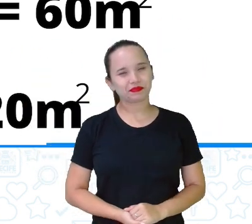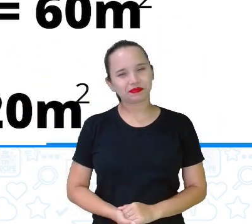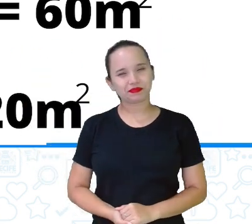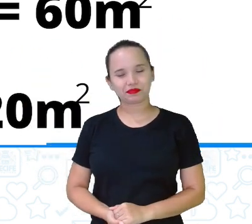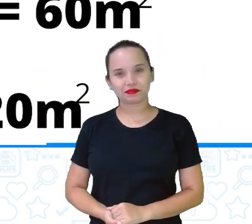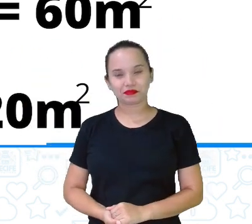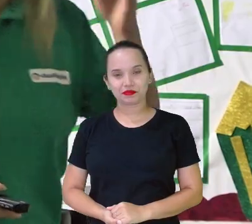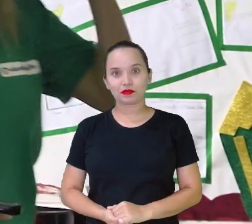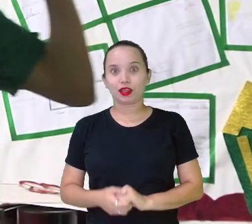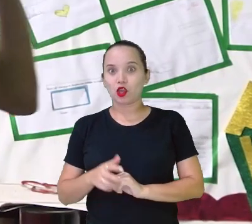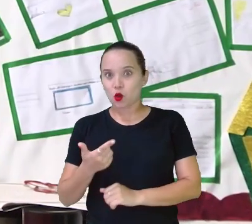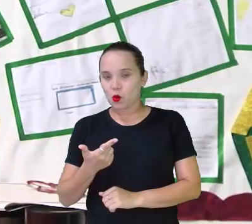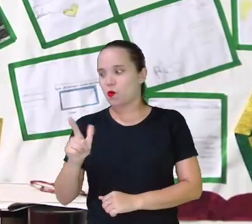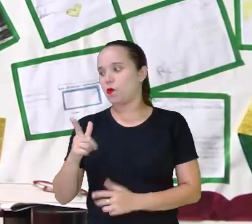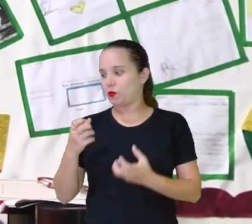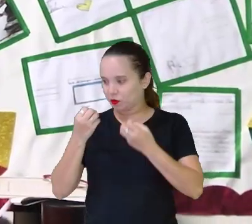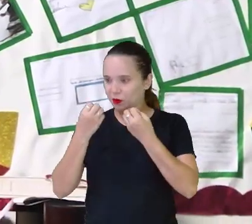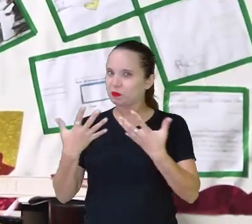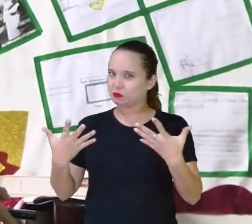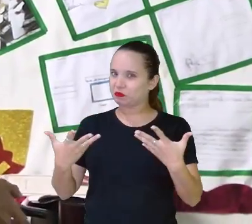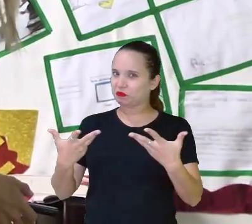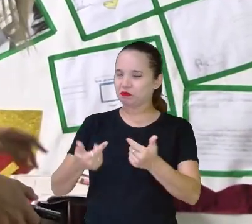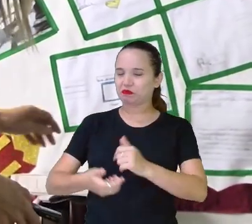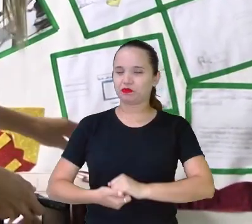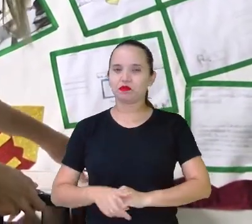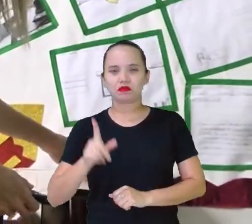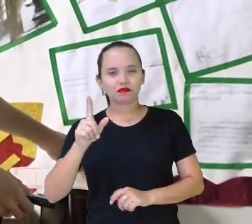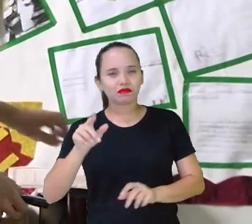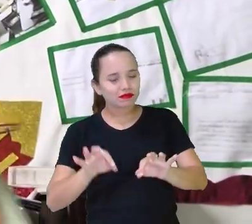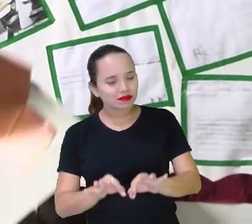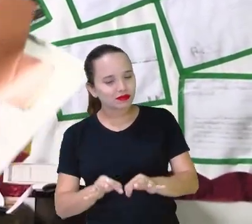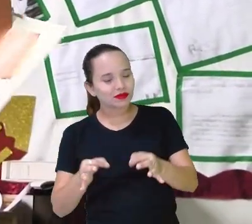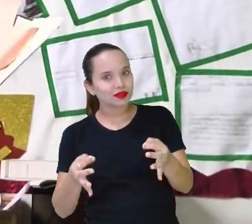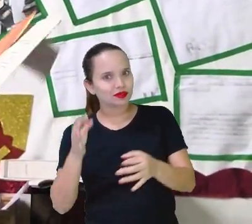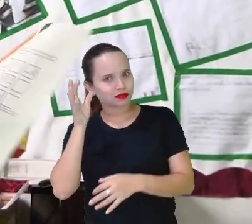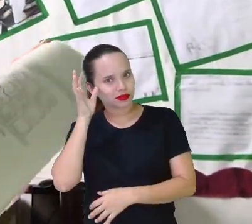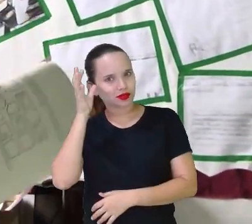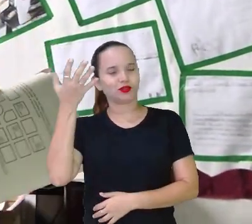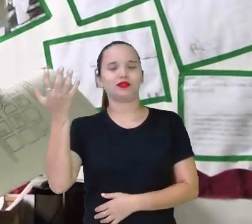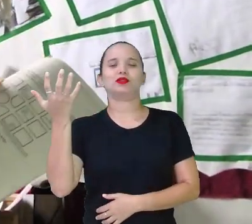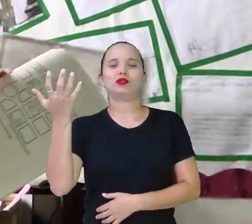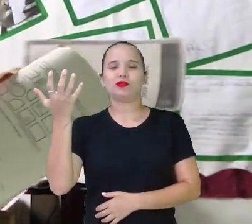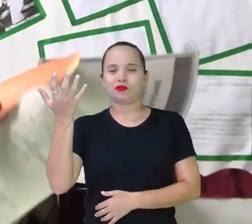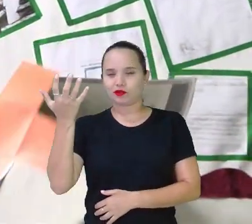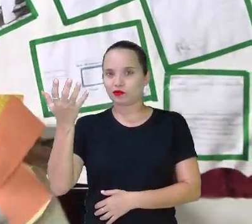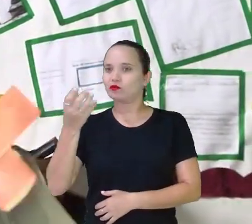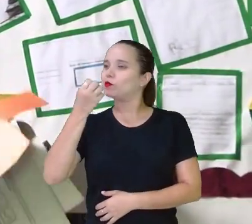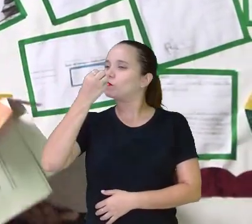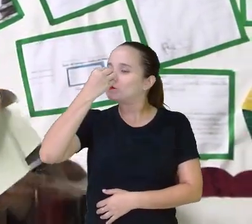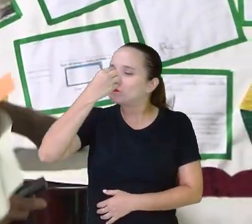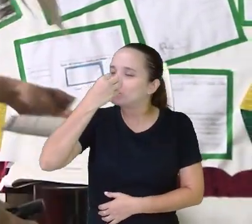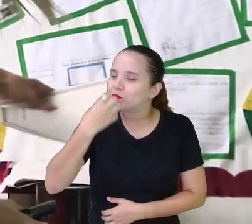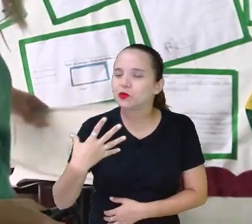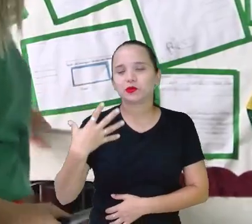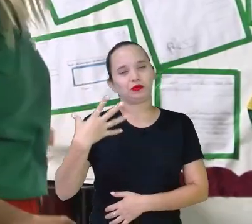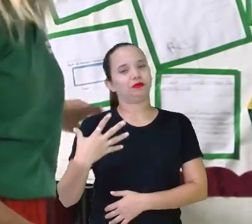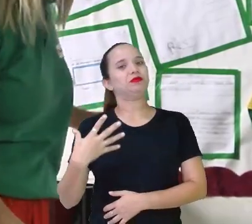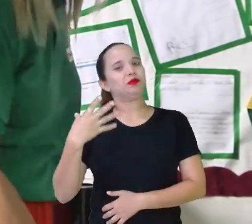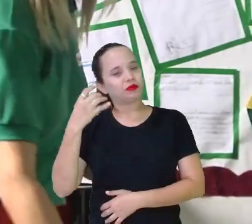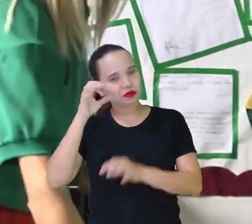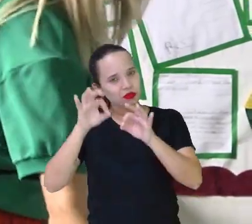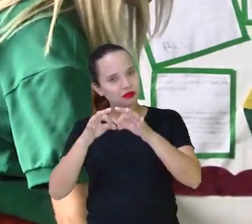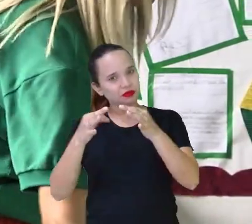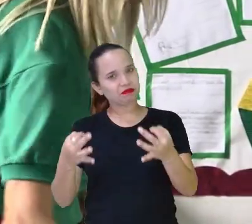Mais uma de planificação, né? Simples demais de resolver. Muito, muito simples.